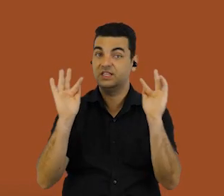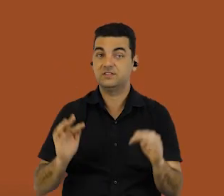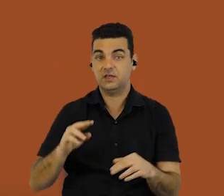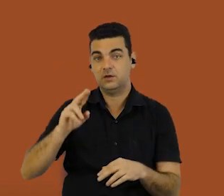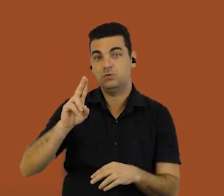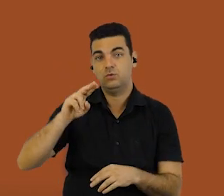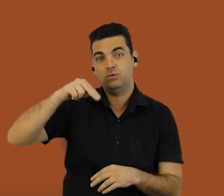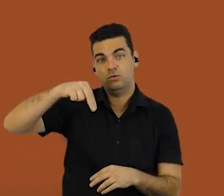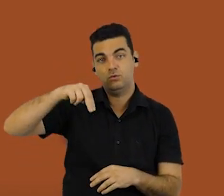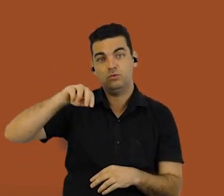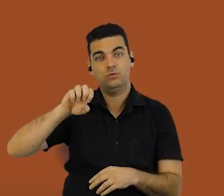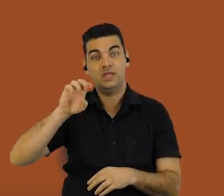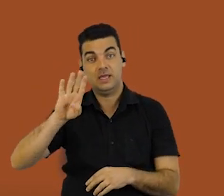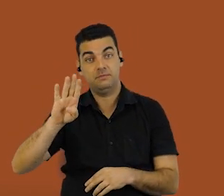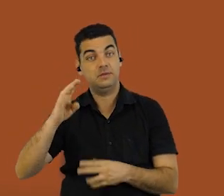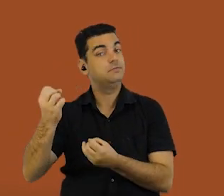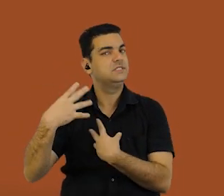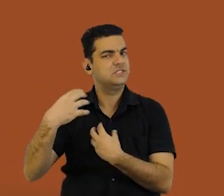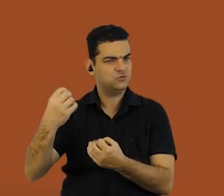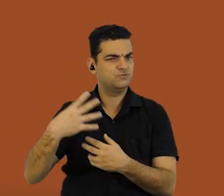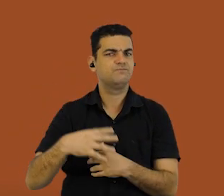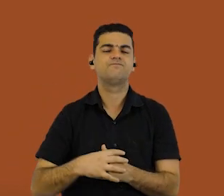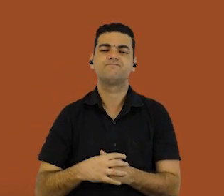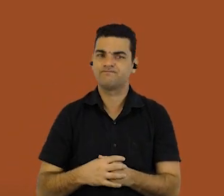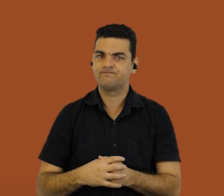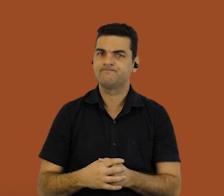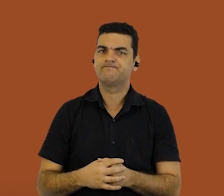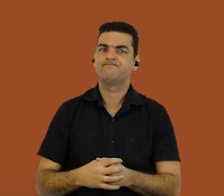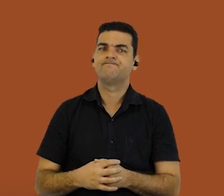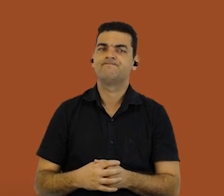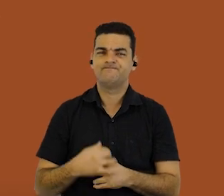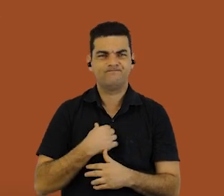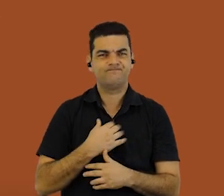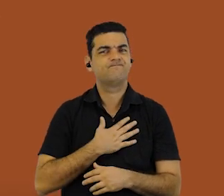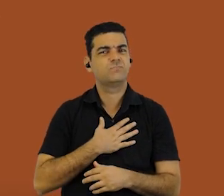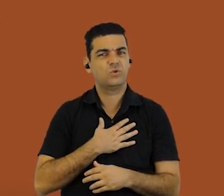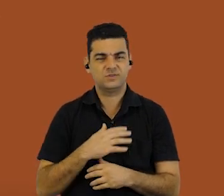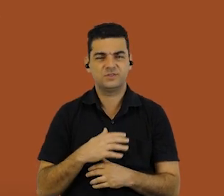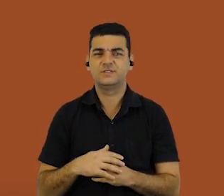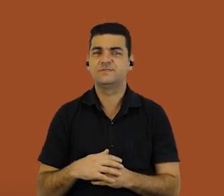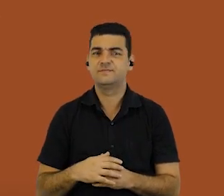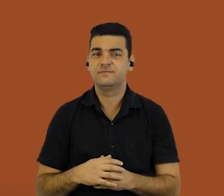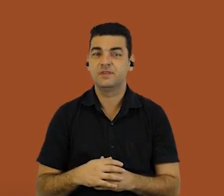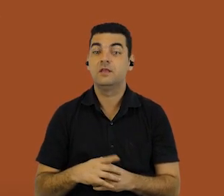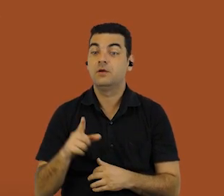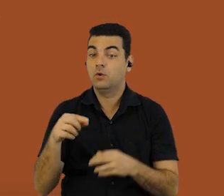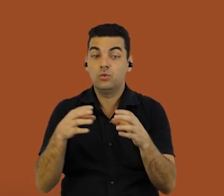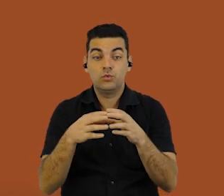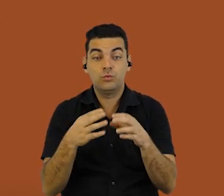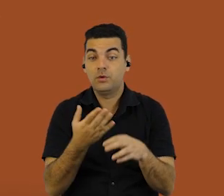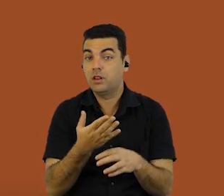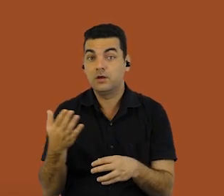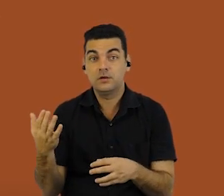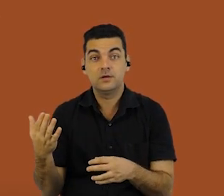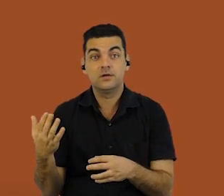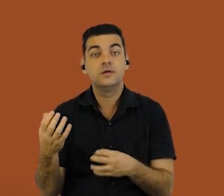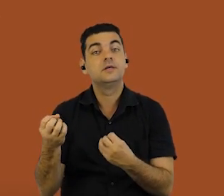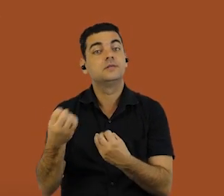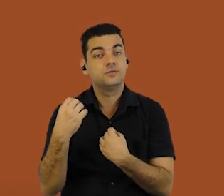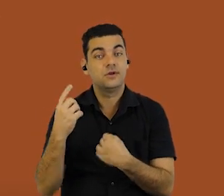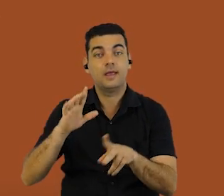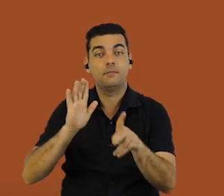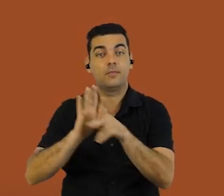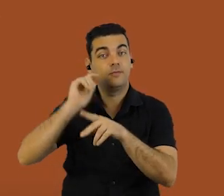da UNEB, né? Que me apresentou muita coisa, assim, foi por meio dos pares, foi por meio